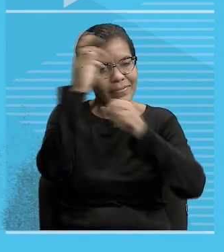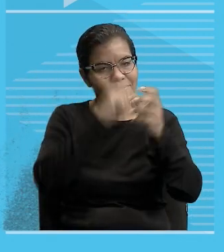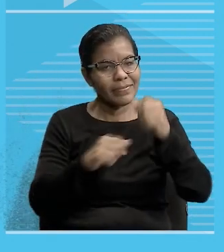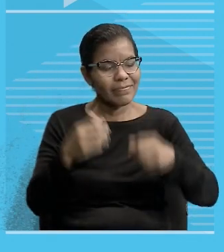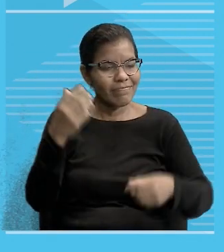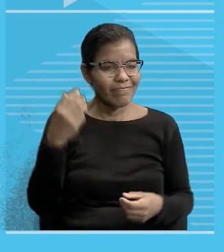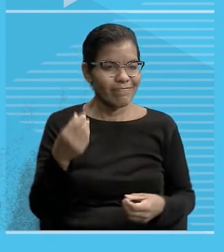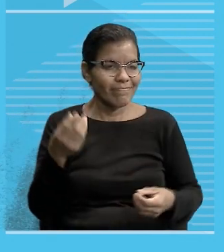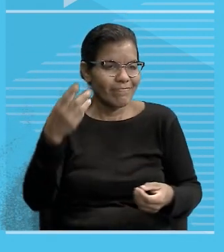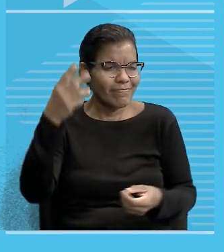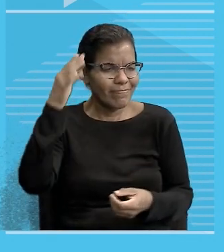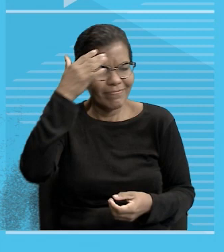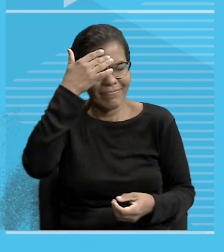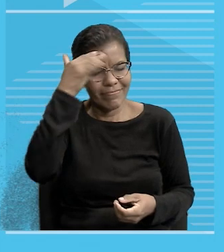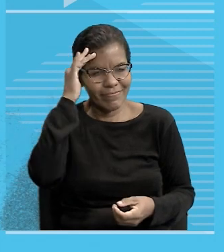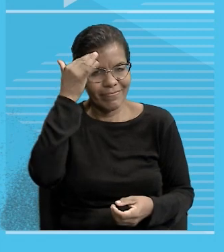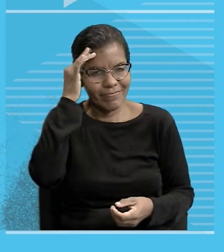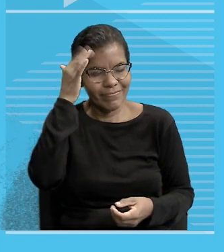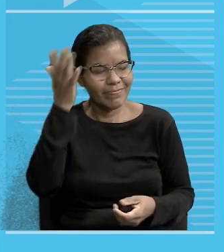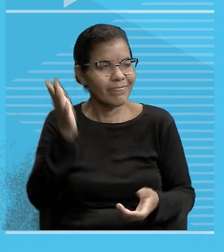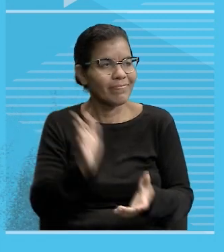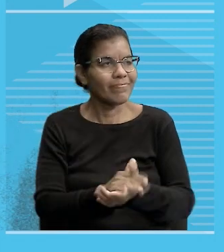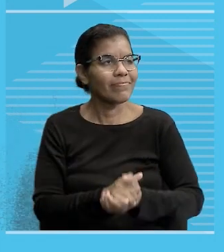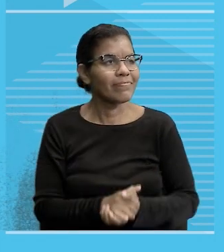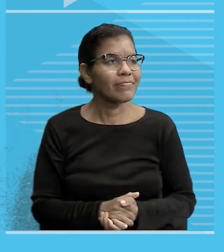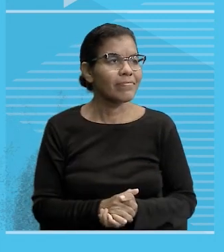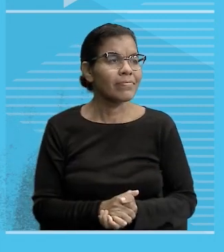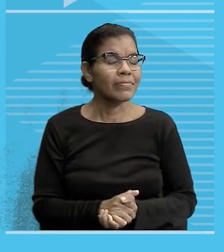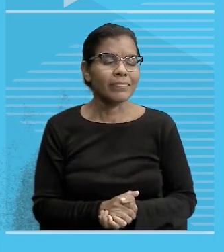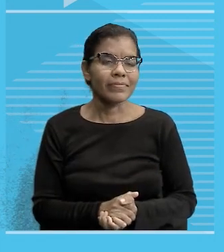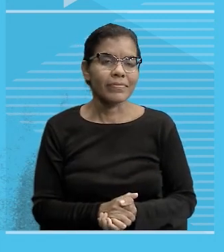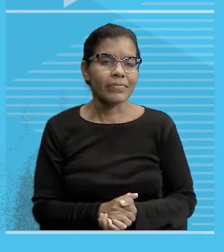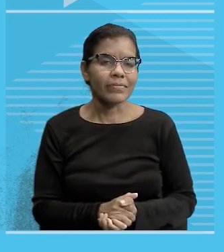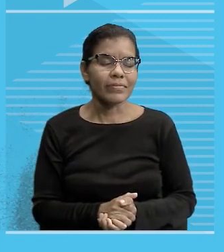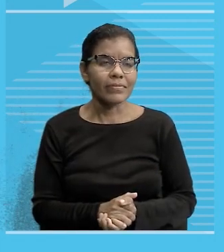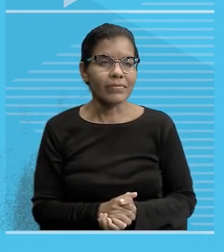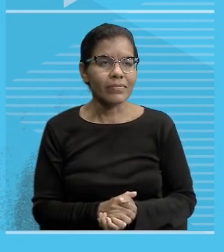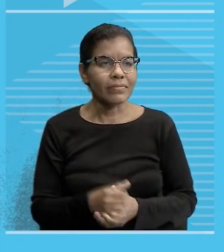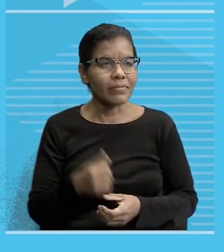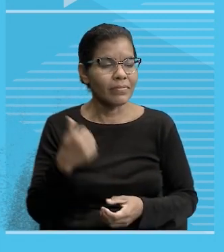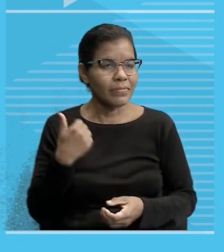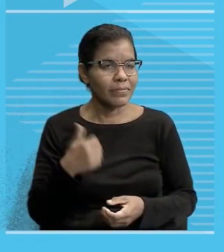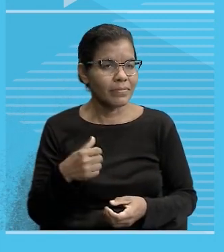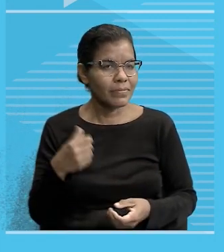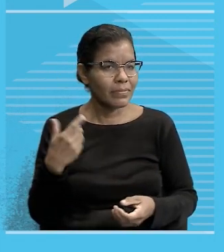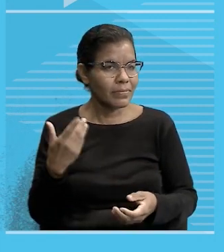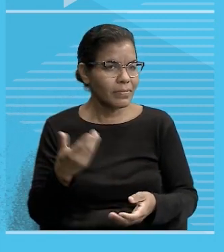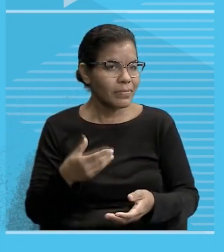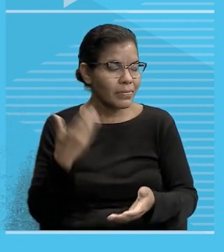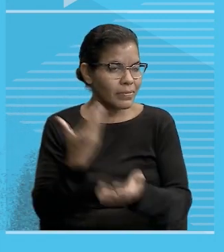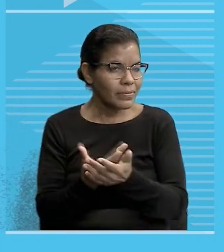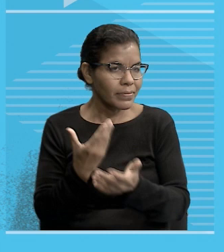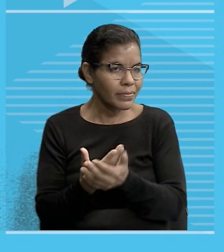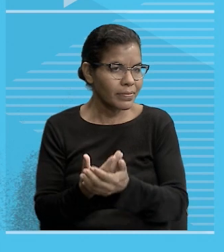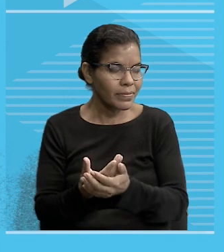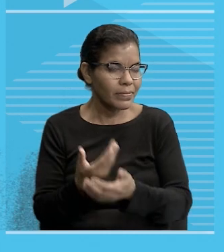Relembrando Vamos lá minha querida Olha só nas aulas